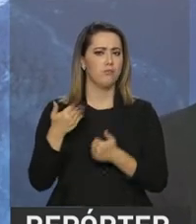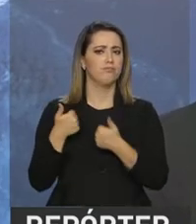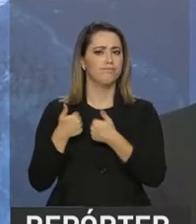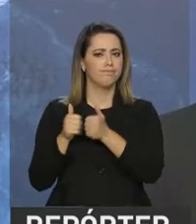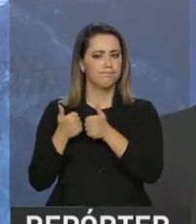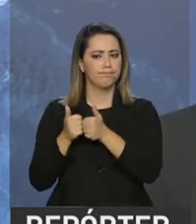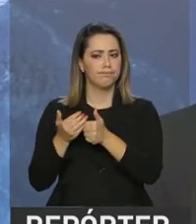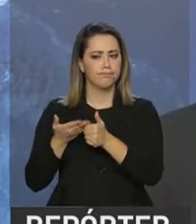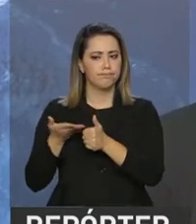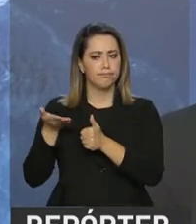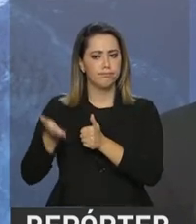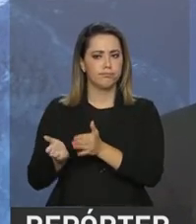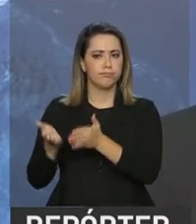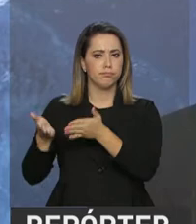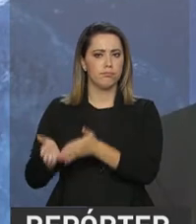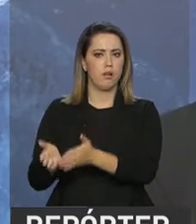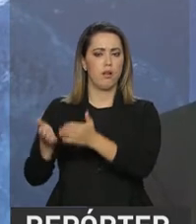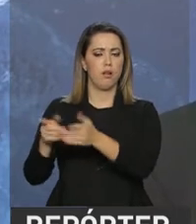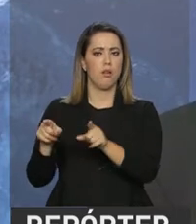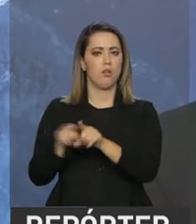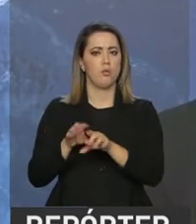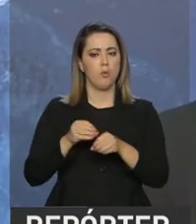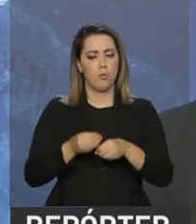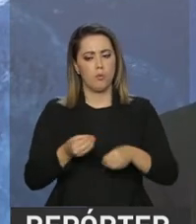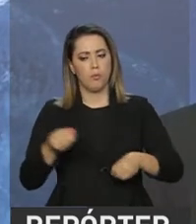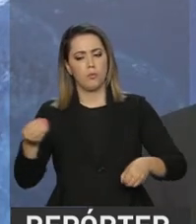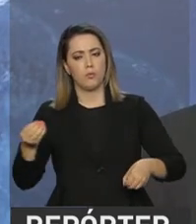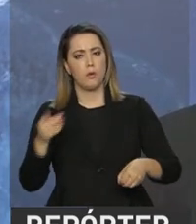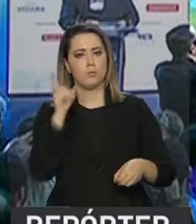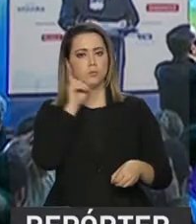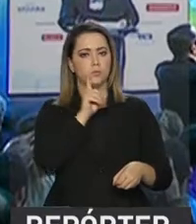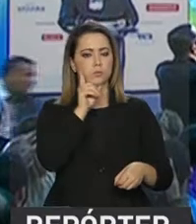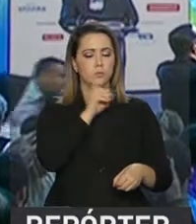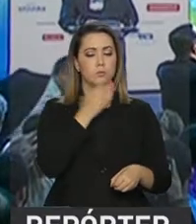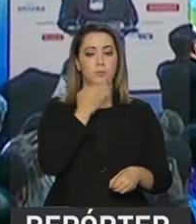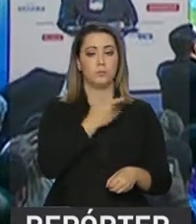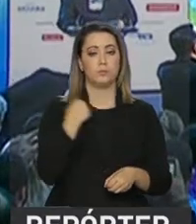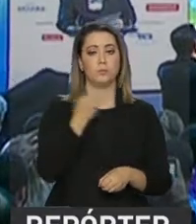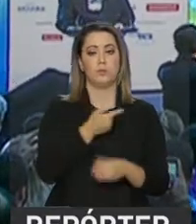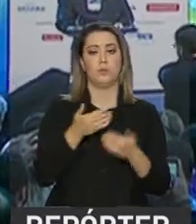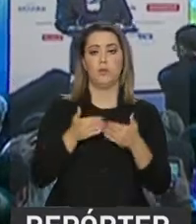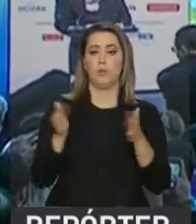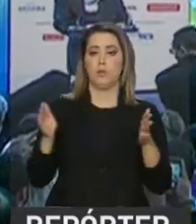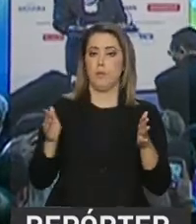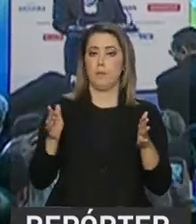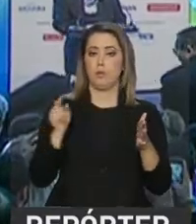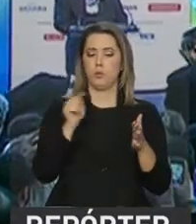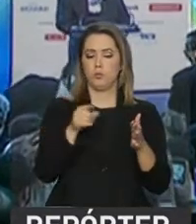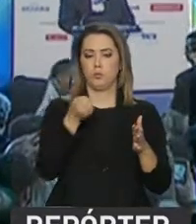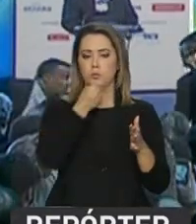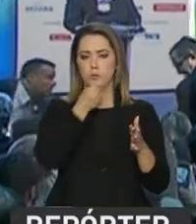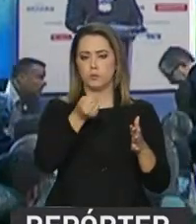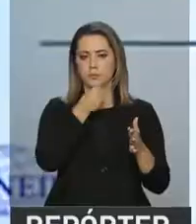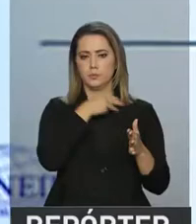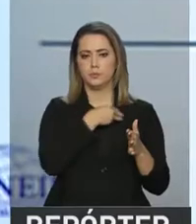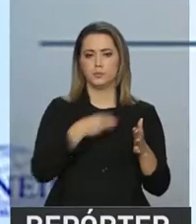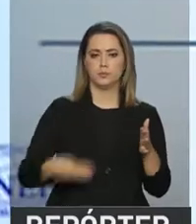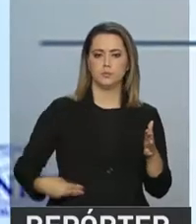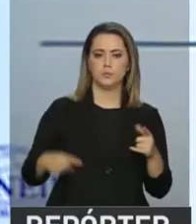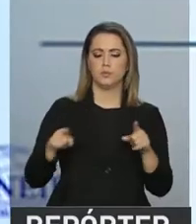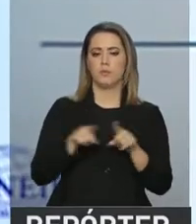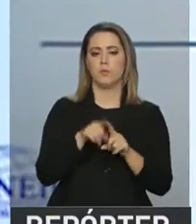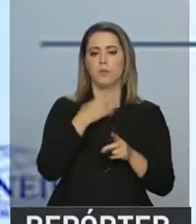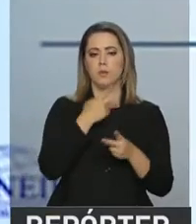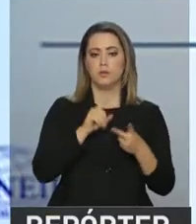mensal de grande quantidade de tubos de aço para estados unidos na abertura do evento discursaram ministros de estado eo presidente